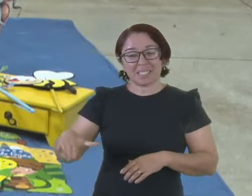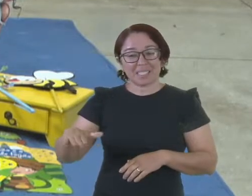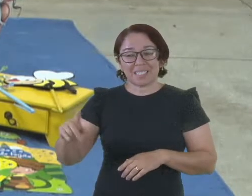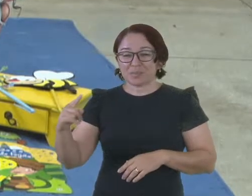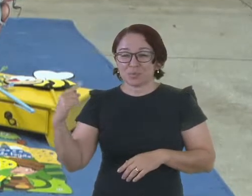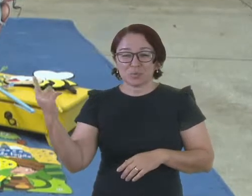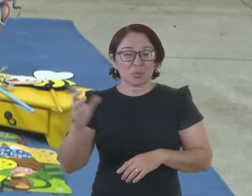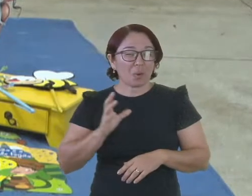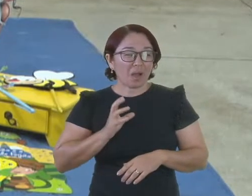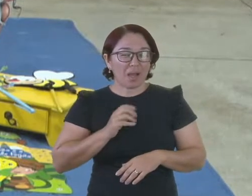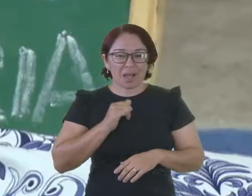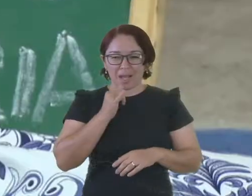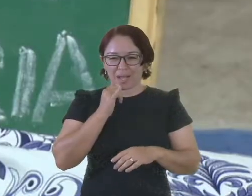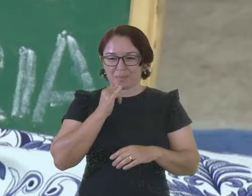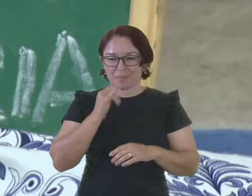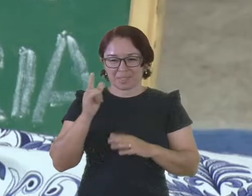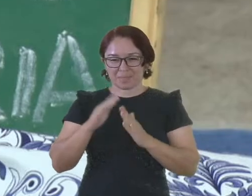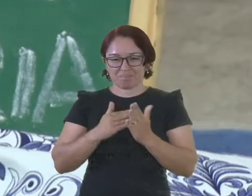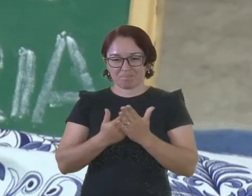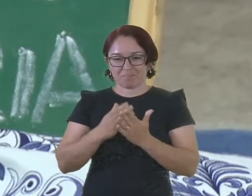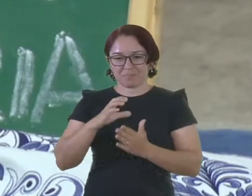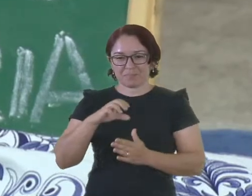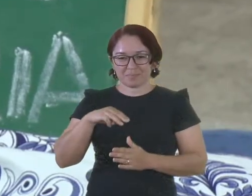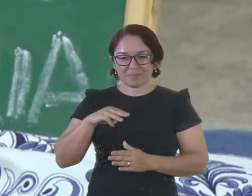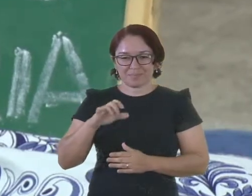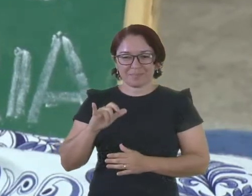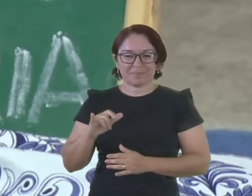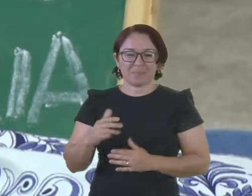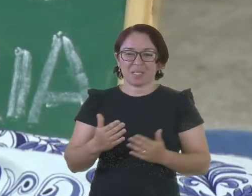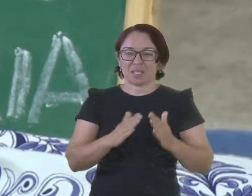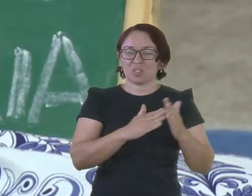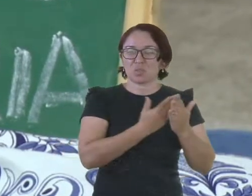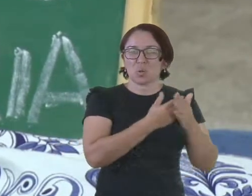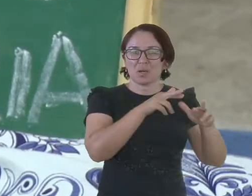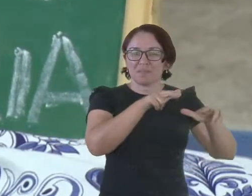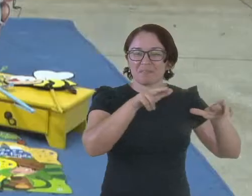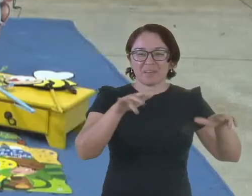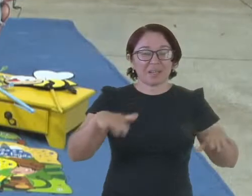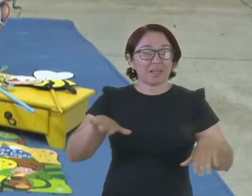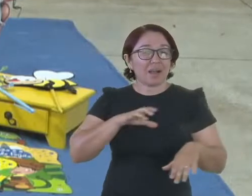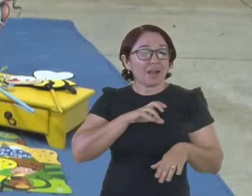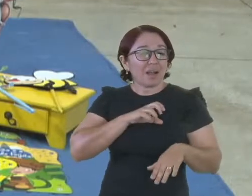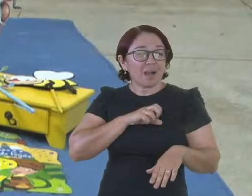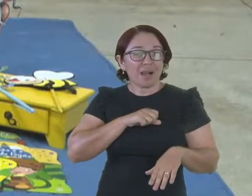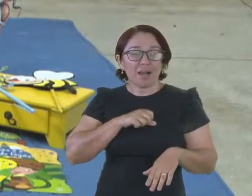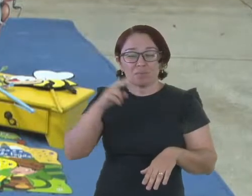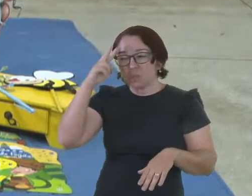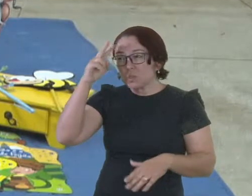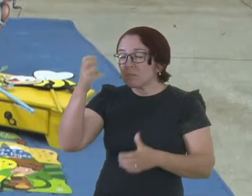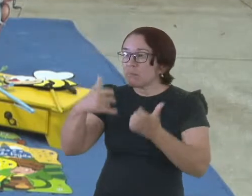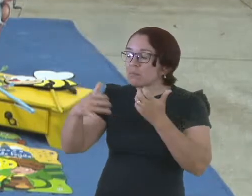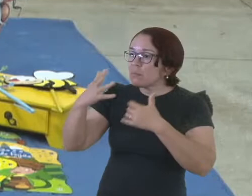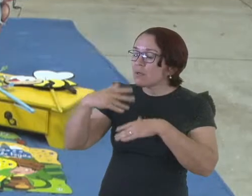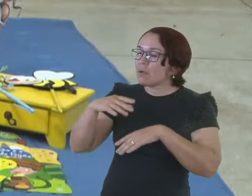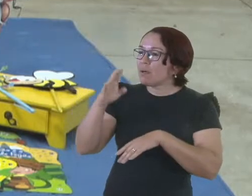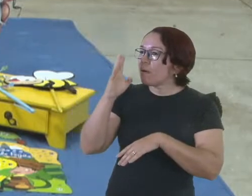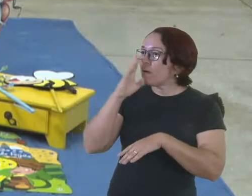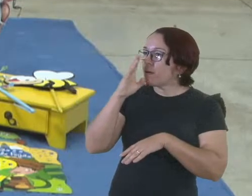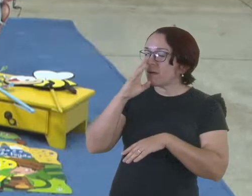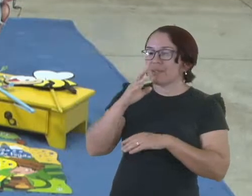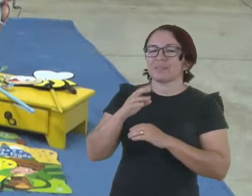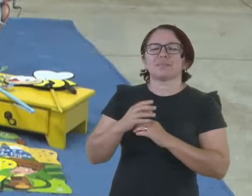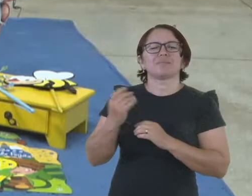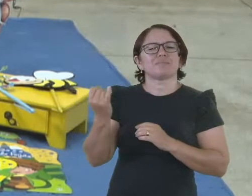lá no CMEI e nas escolas. Elas amam ouvir histórias. A contação de história na educação infantil, ela é